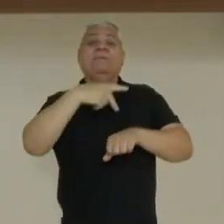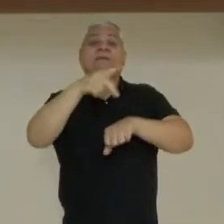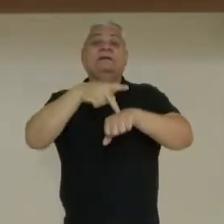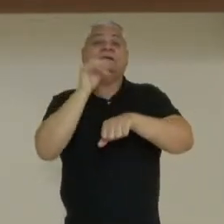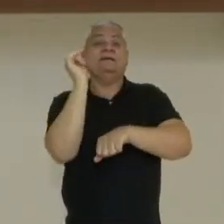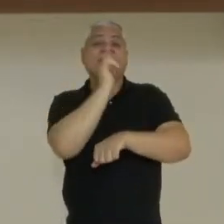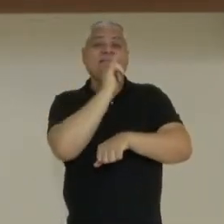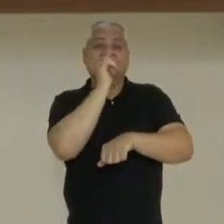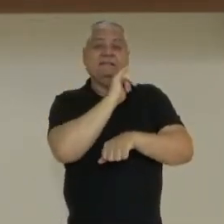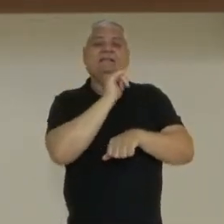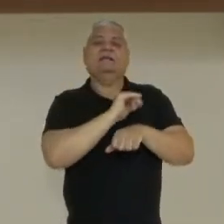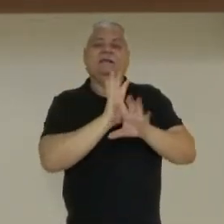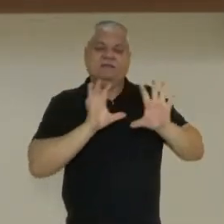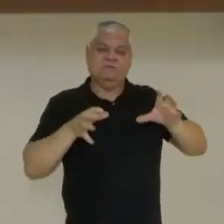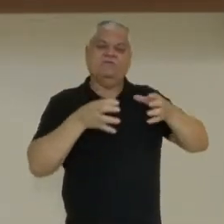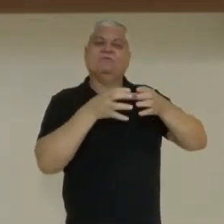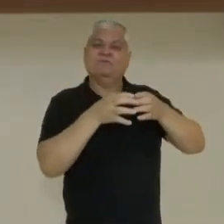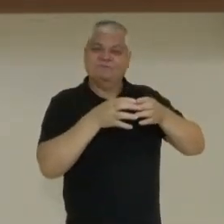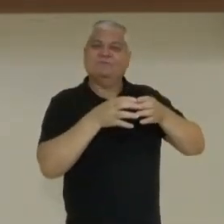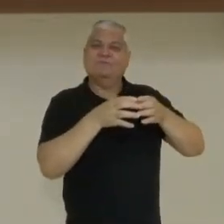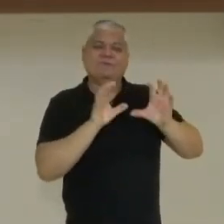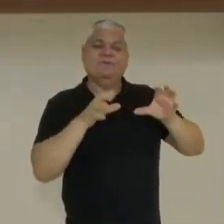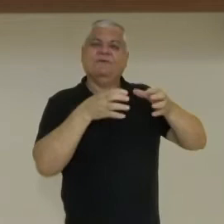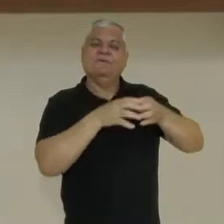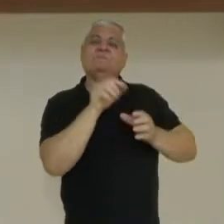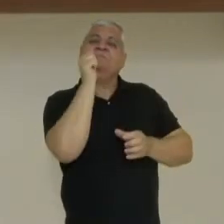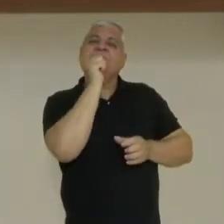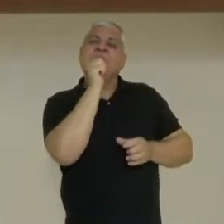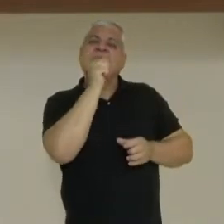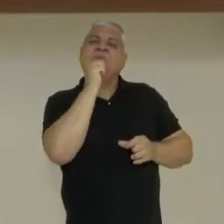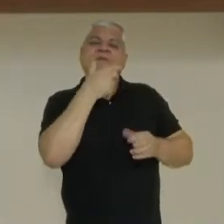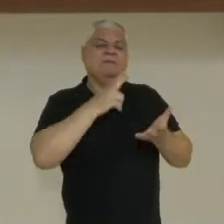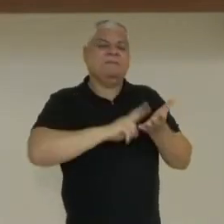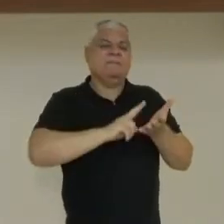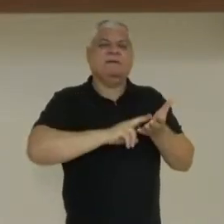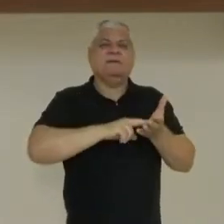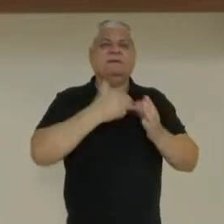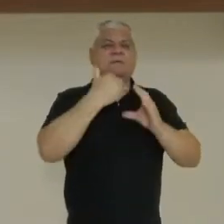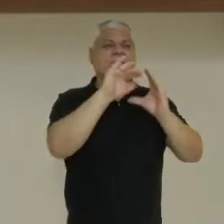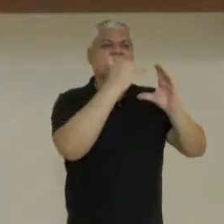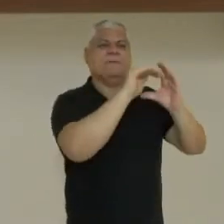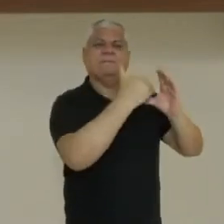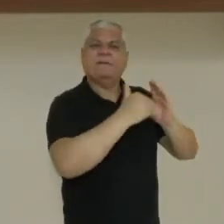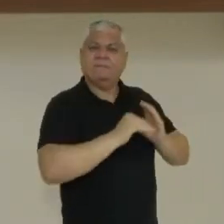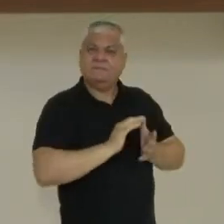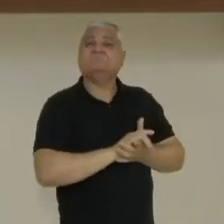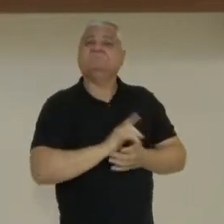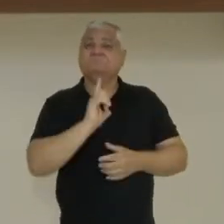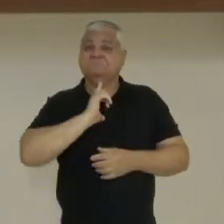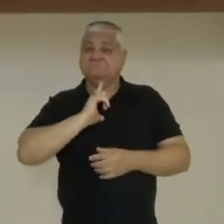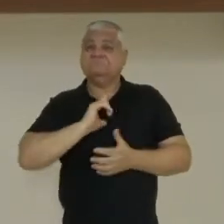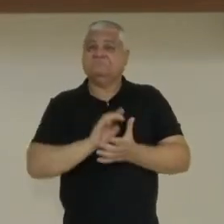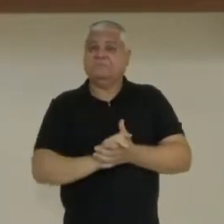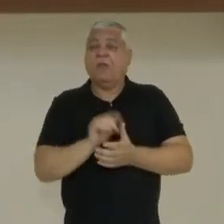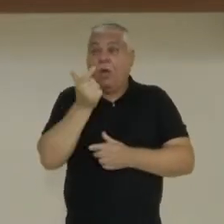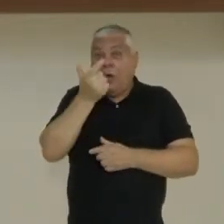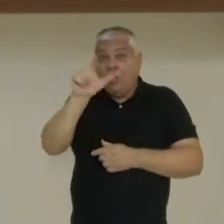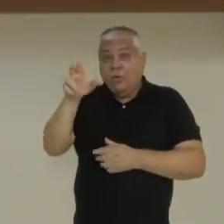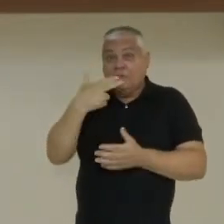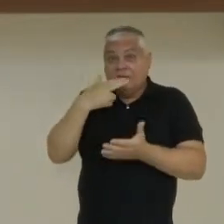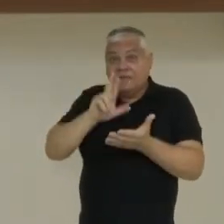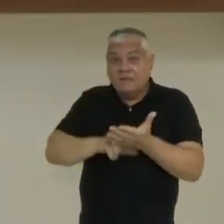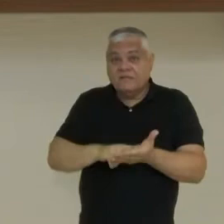Tem uma organização que manda as respostas, né? Outras cartas